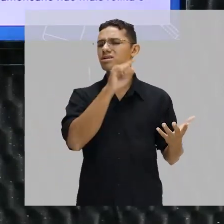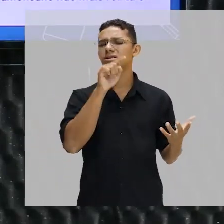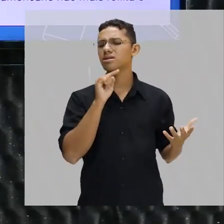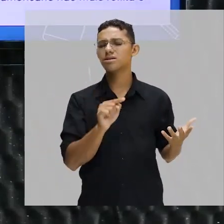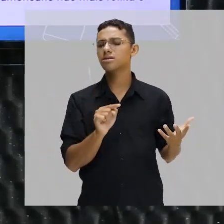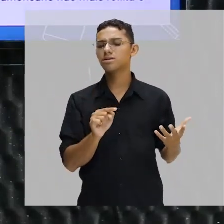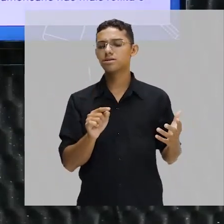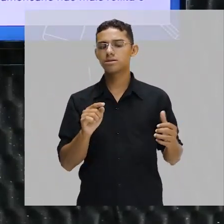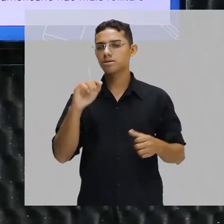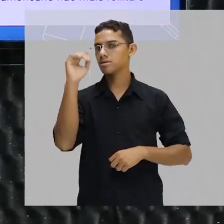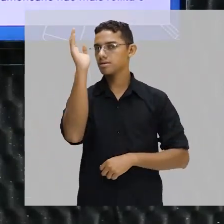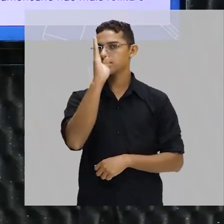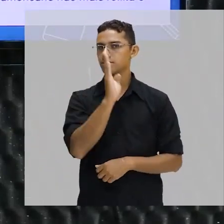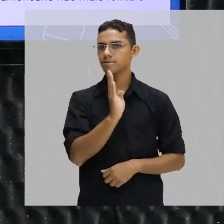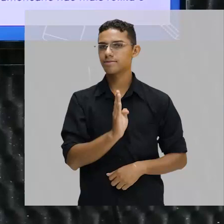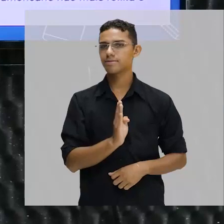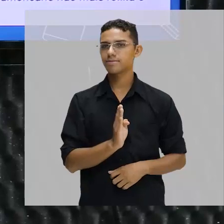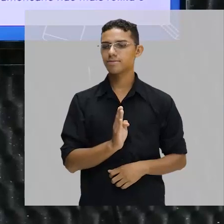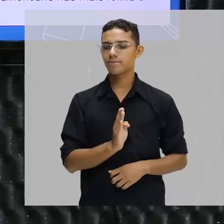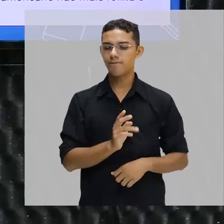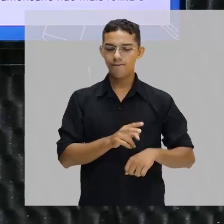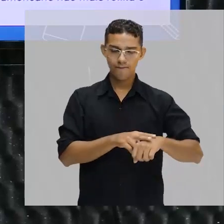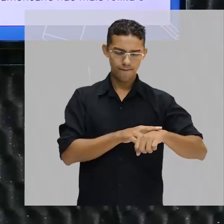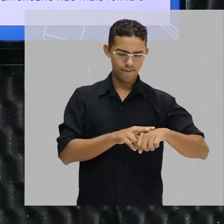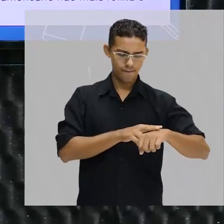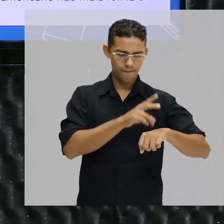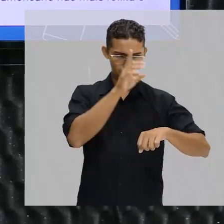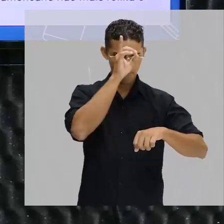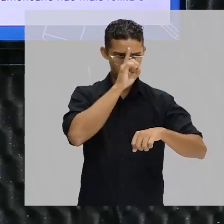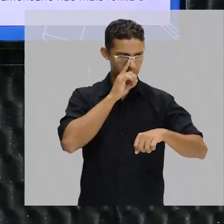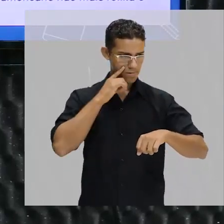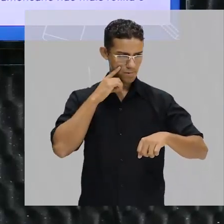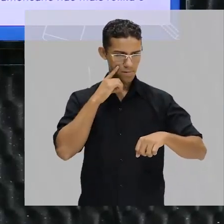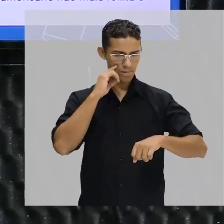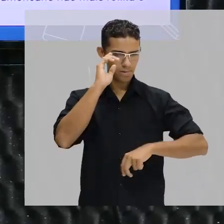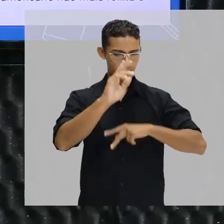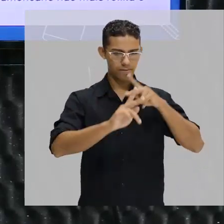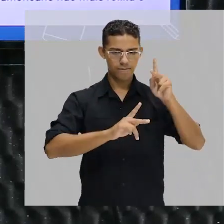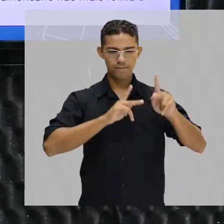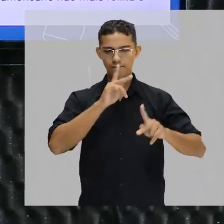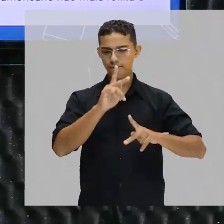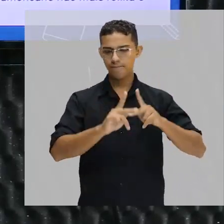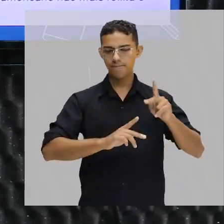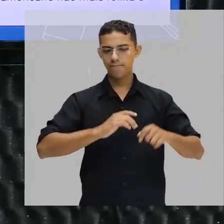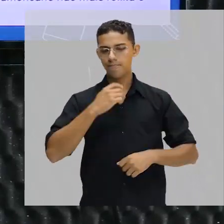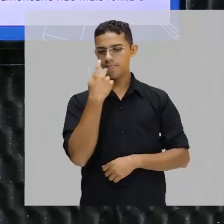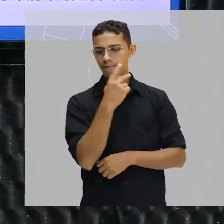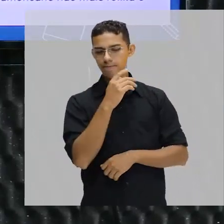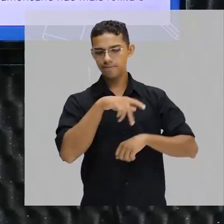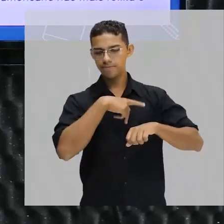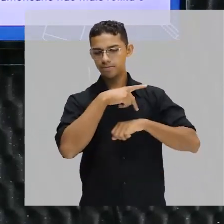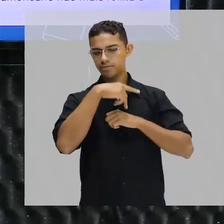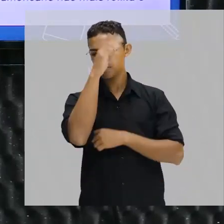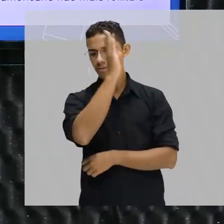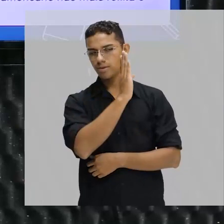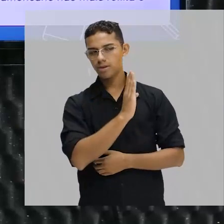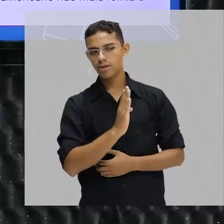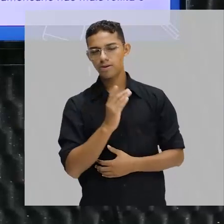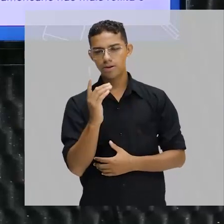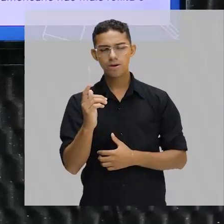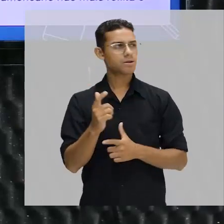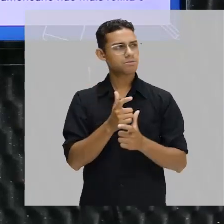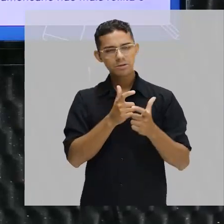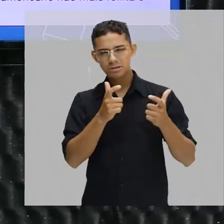população brasileira. Então, ela usou um termo para se referir à população brasileira. E assim ela vai usando, vai deixando o texto dela